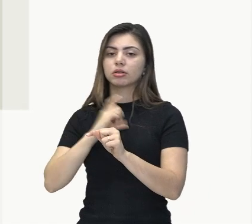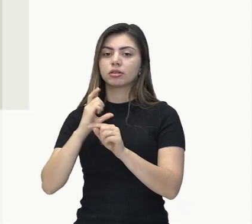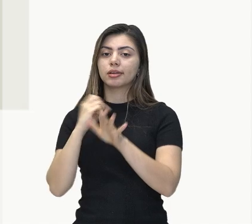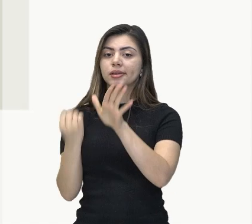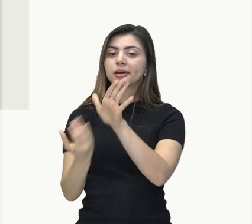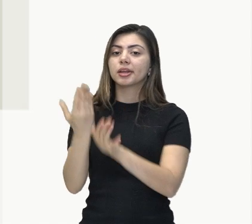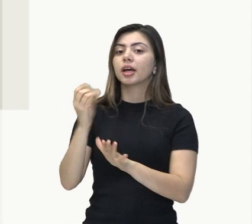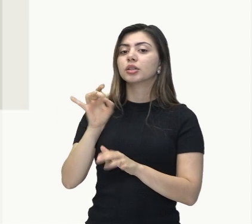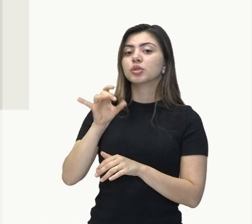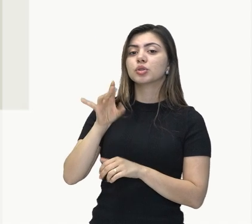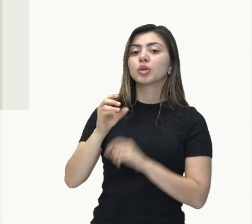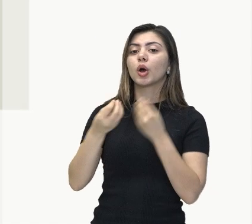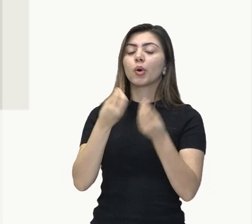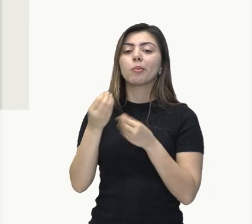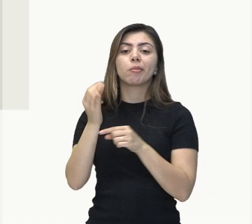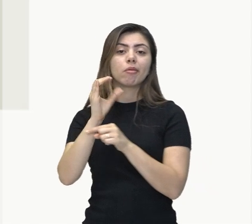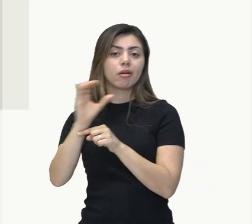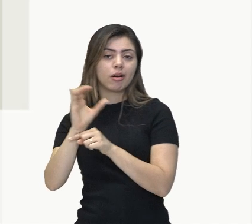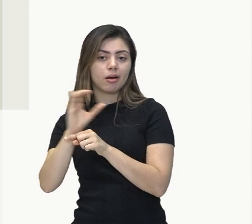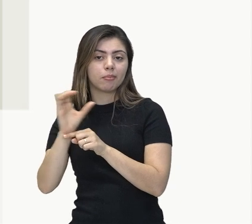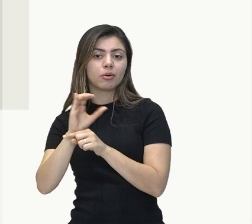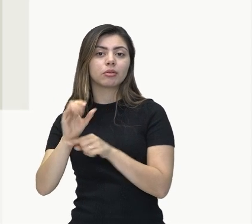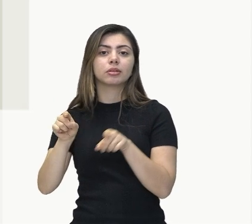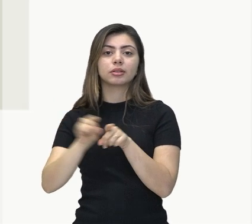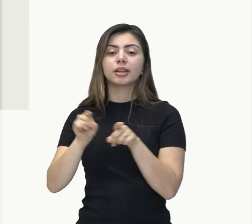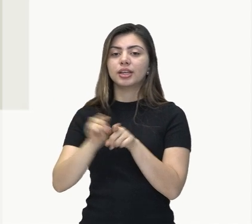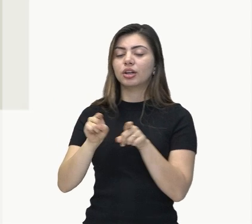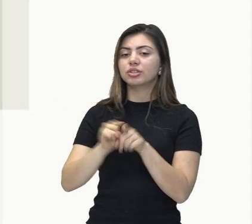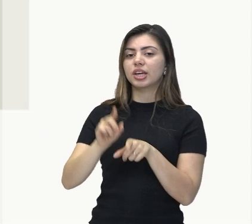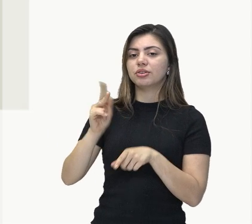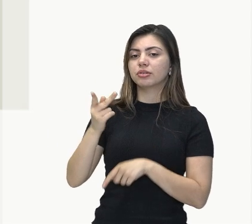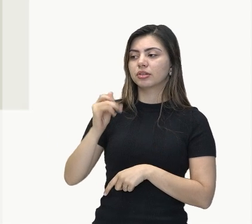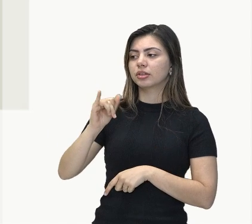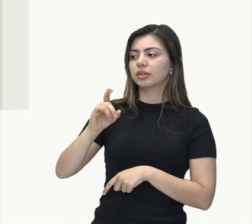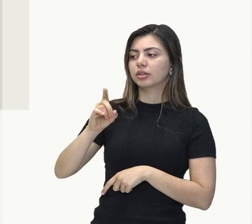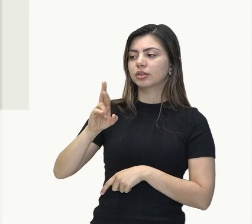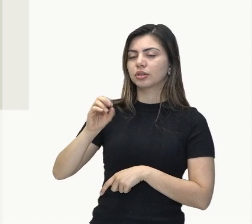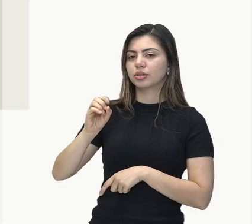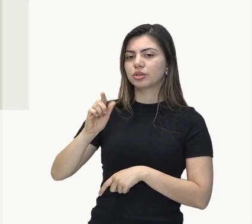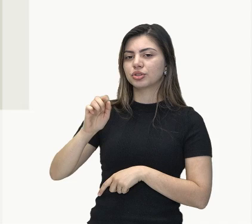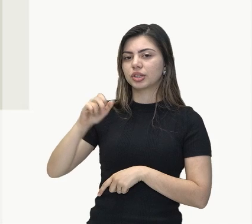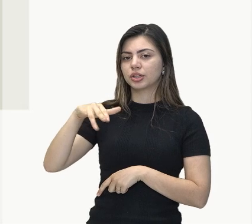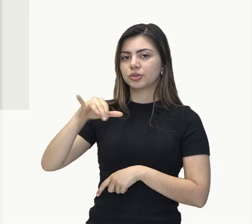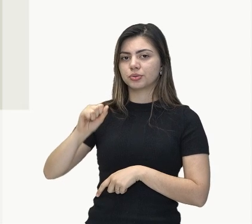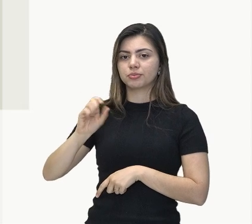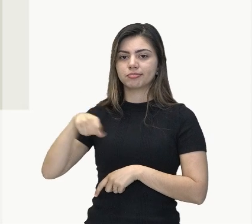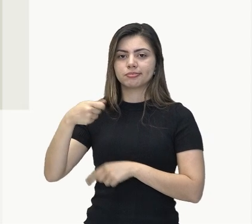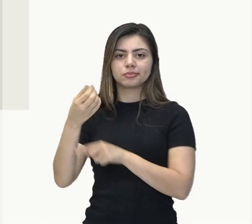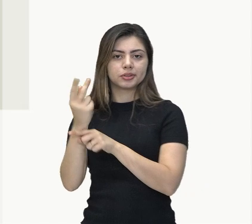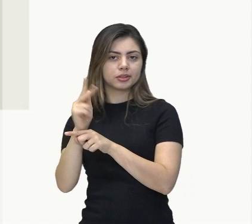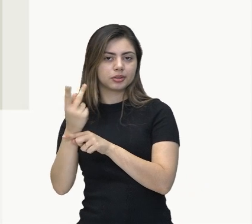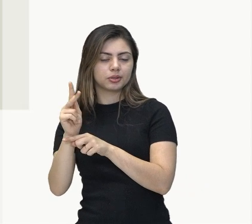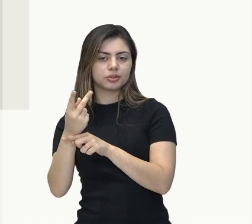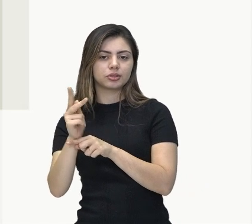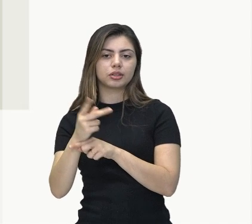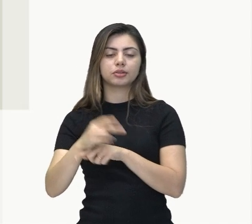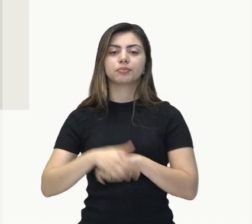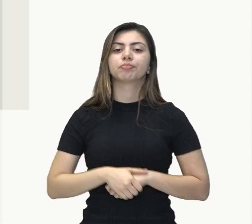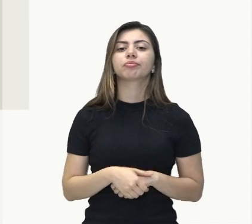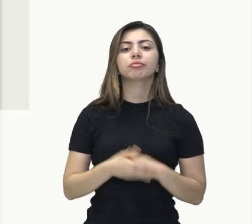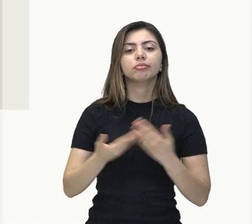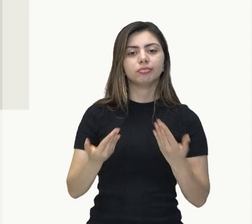exclusivamente por carbono e por hidrogênio, tá? Sabe qual é o sufixo desses